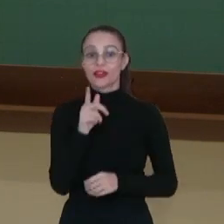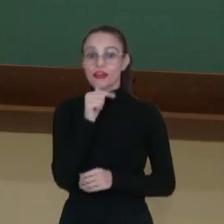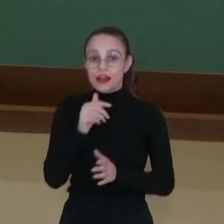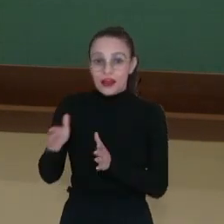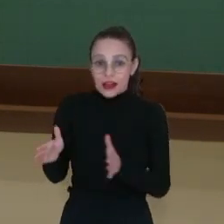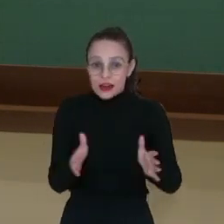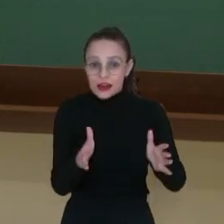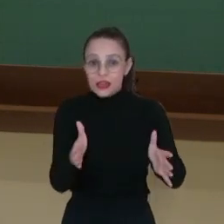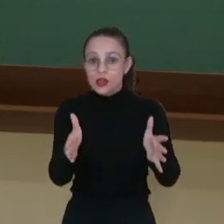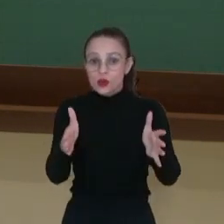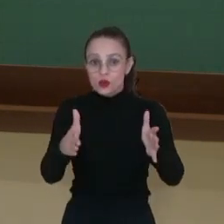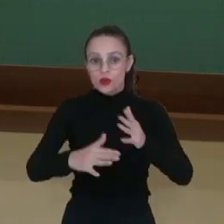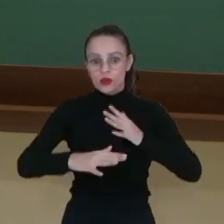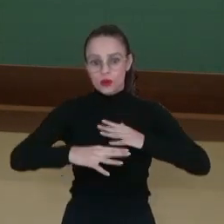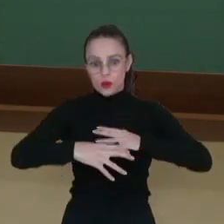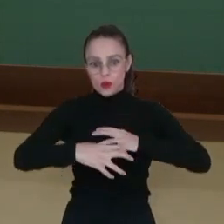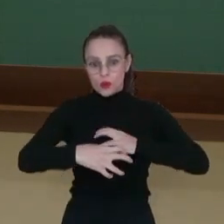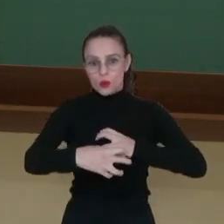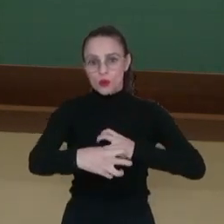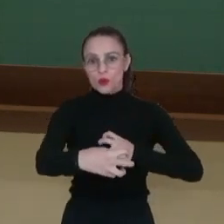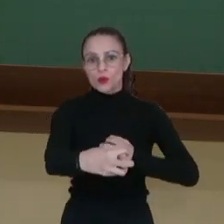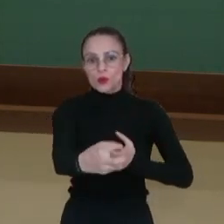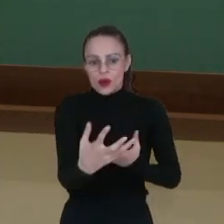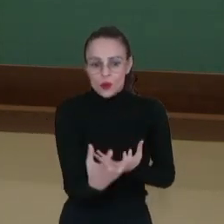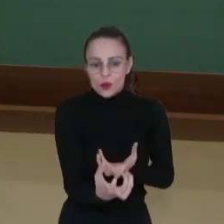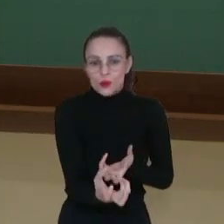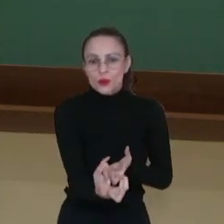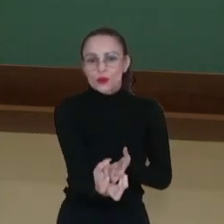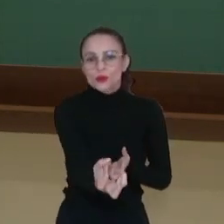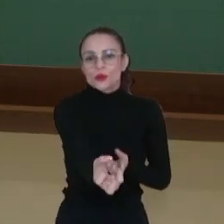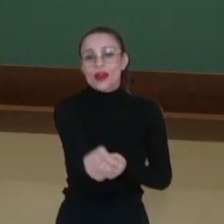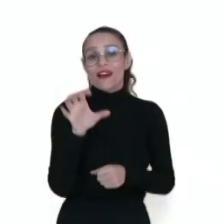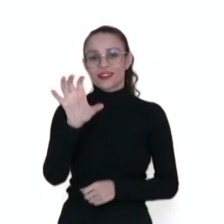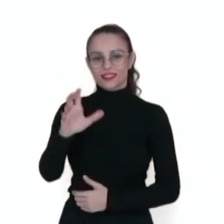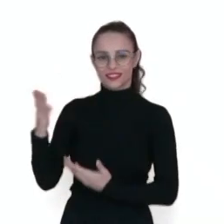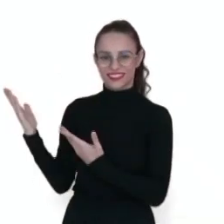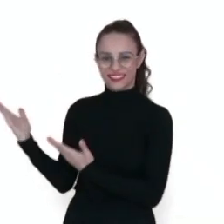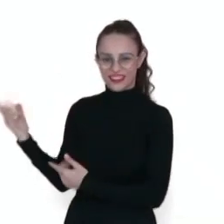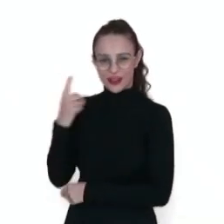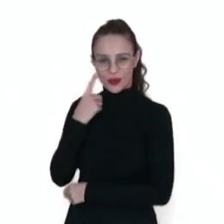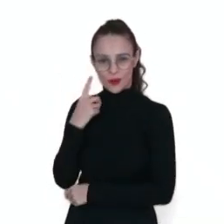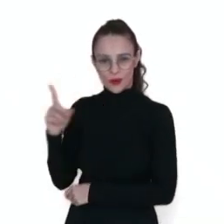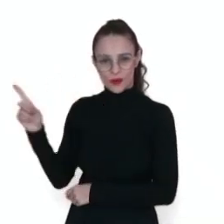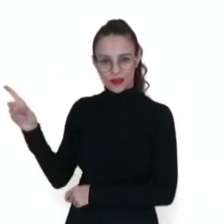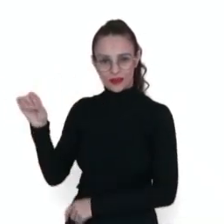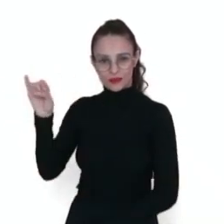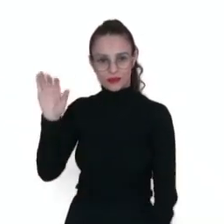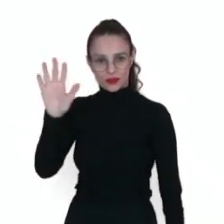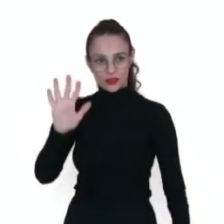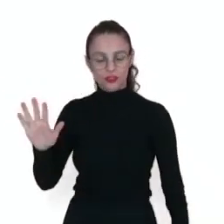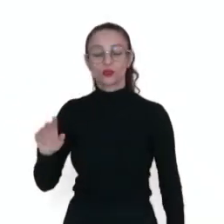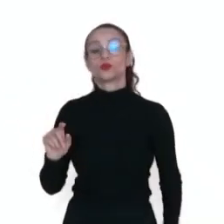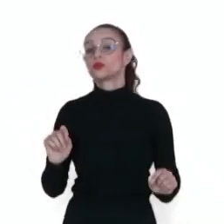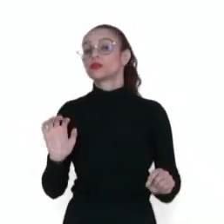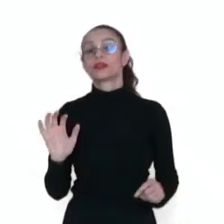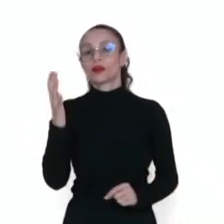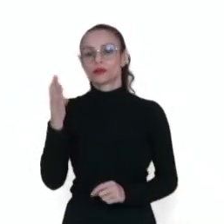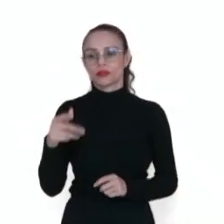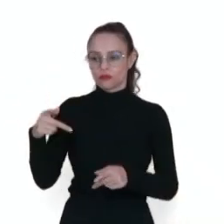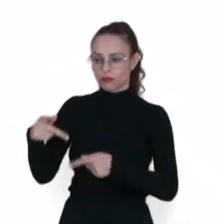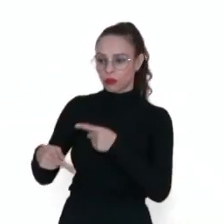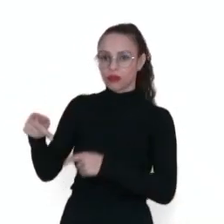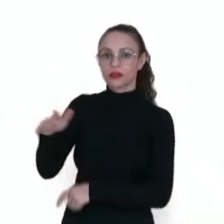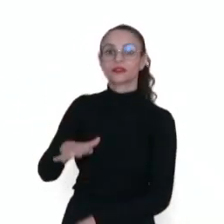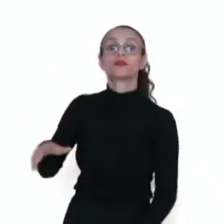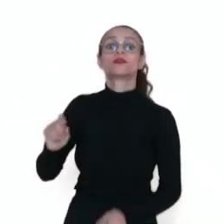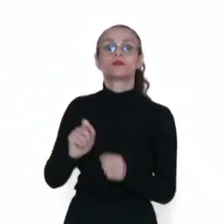dos rios vai secar. Então o leito vai ficar seco, como a gente vê aqui na imagem. E aí o que faz a população